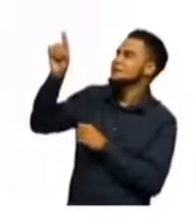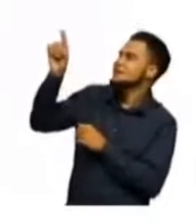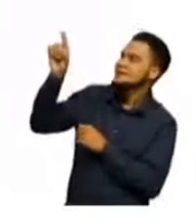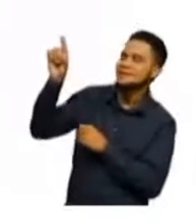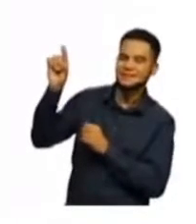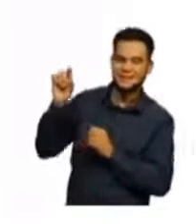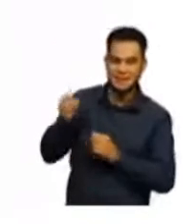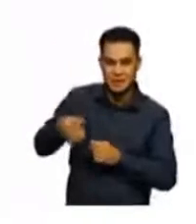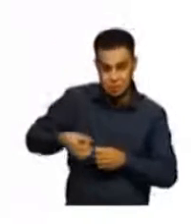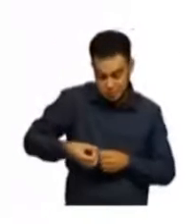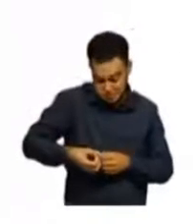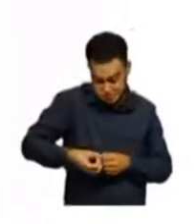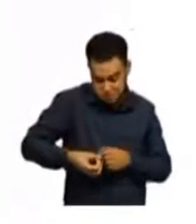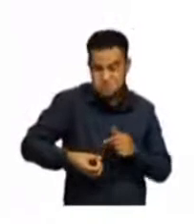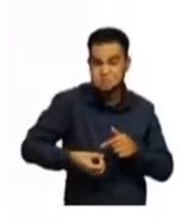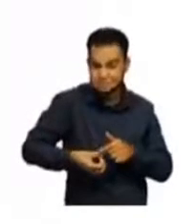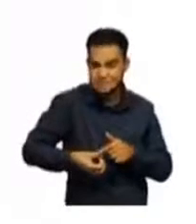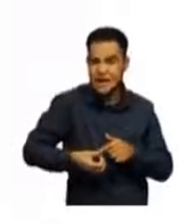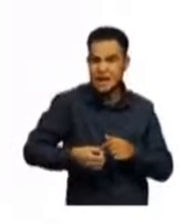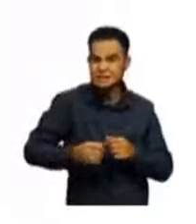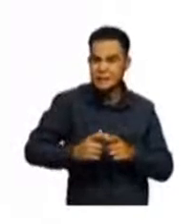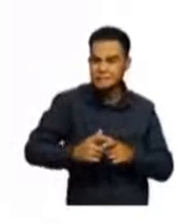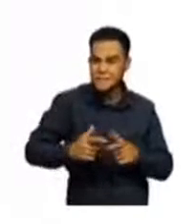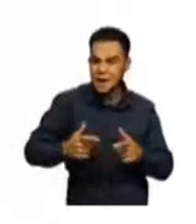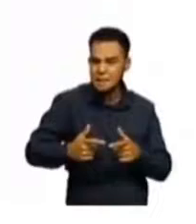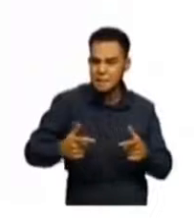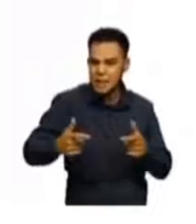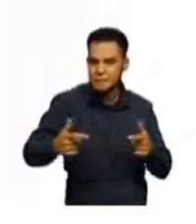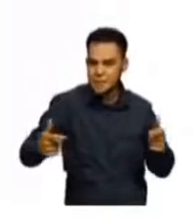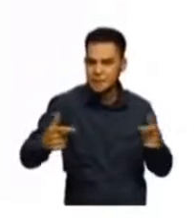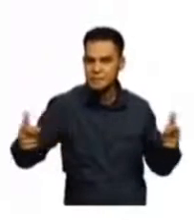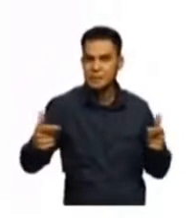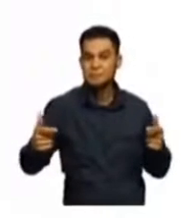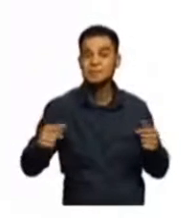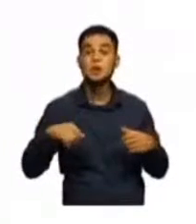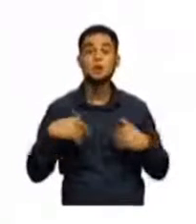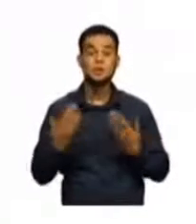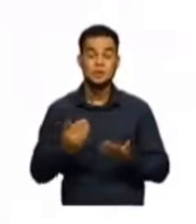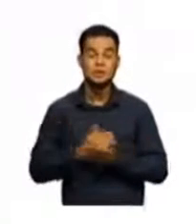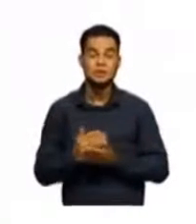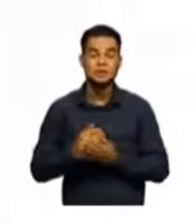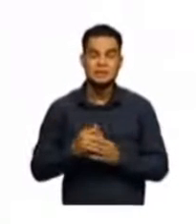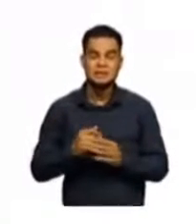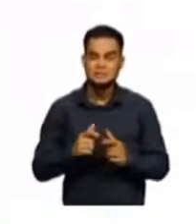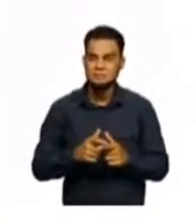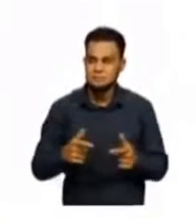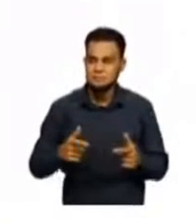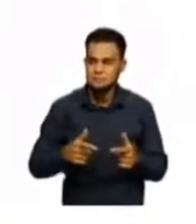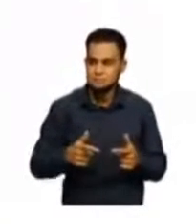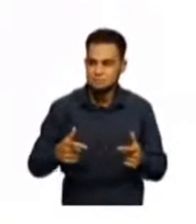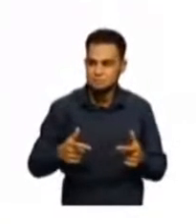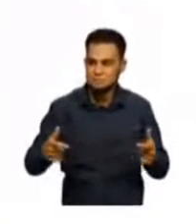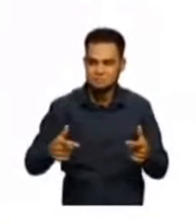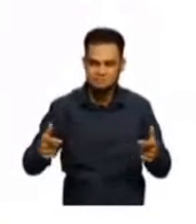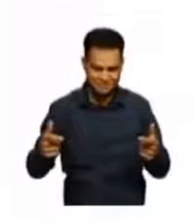eles vão se multiplicar. A partir do momento que eles se multiplicam assexuadamente,